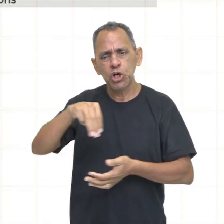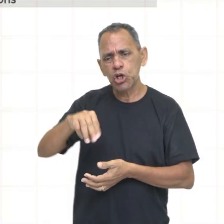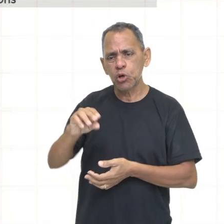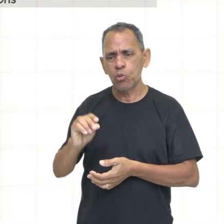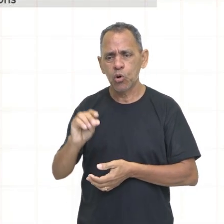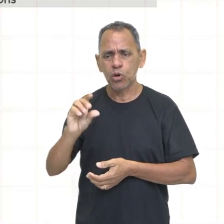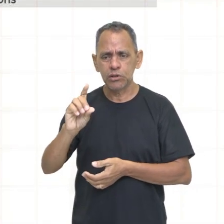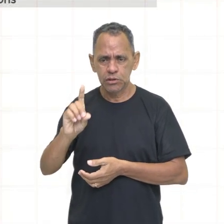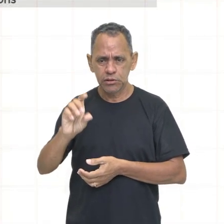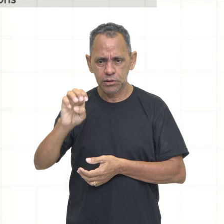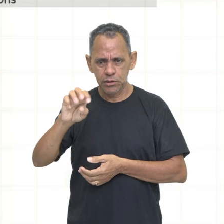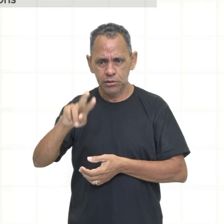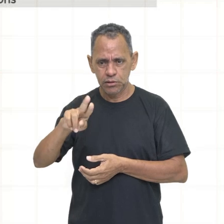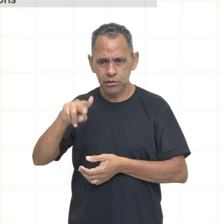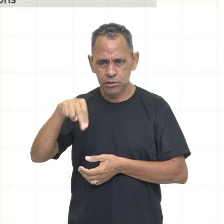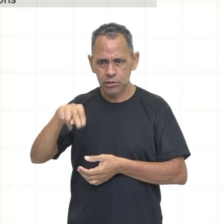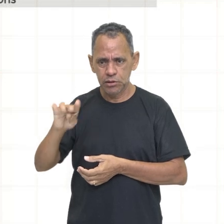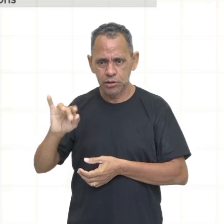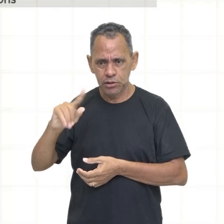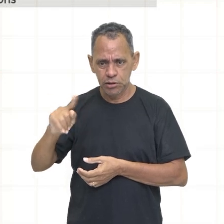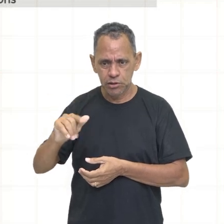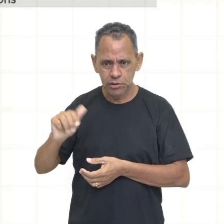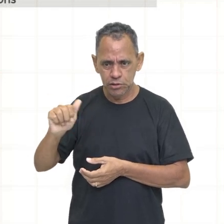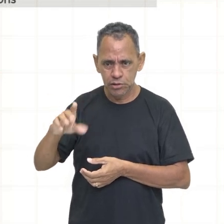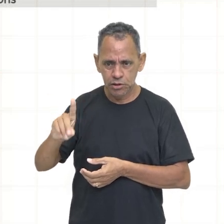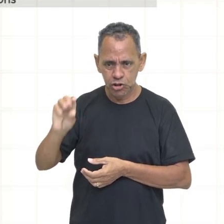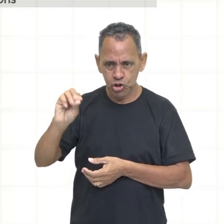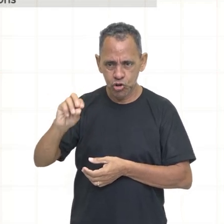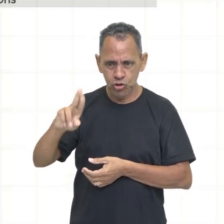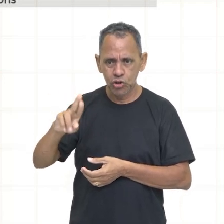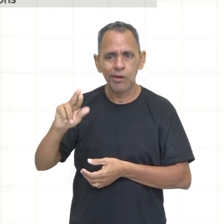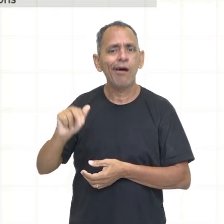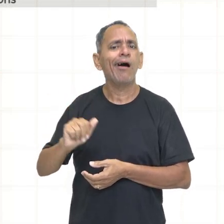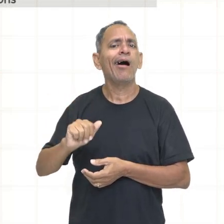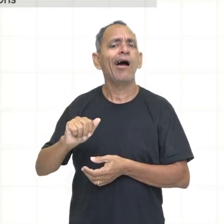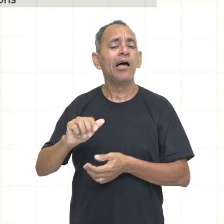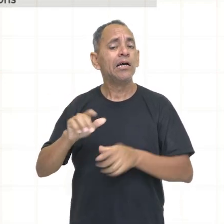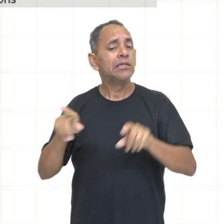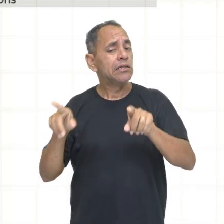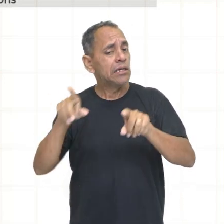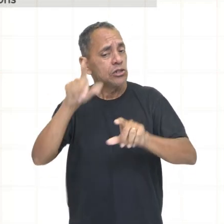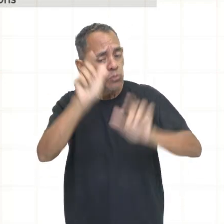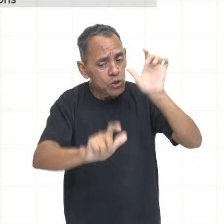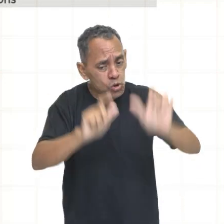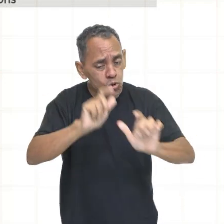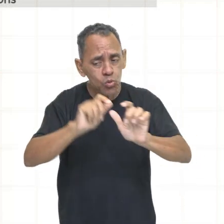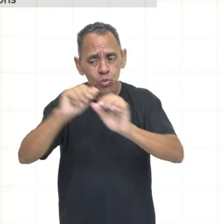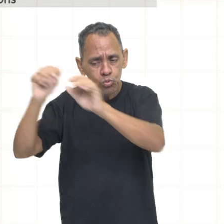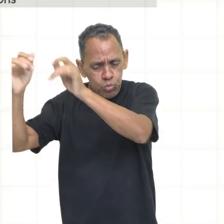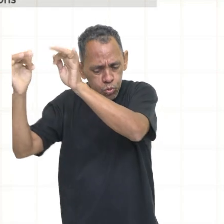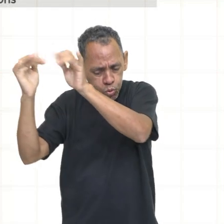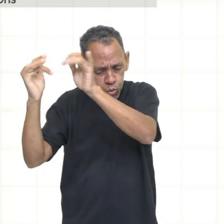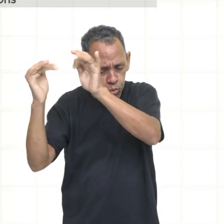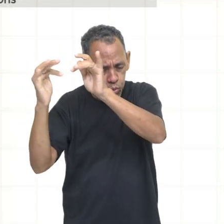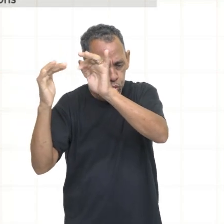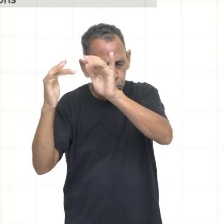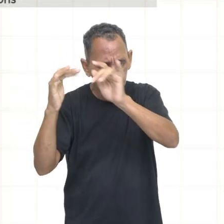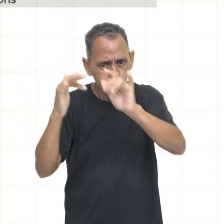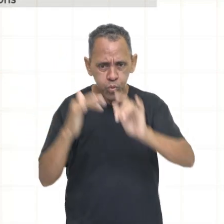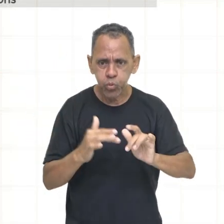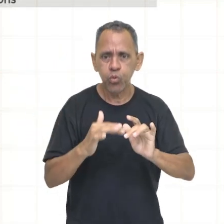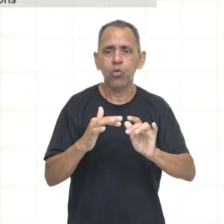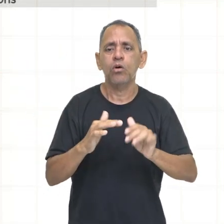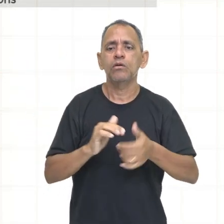Modernizadora na visão de quem, professor? Na visão de quem vem de fora da Amazônia. E é interessante falar que essa questão